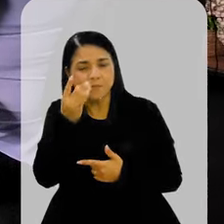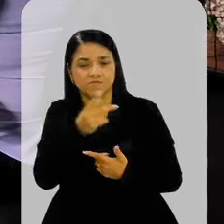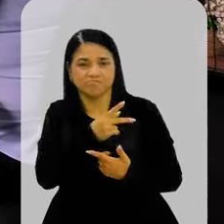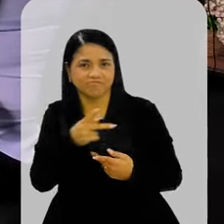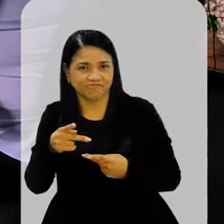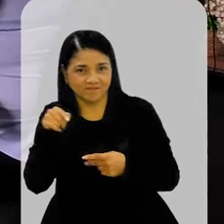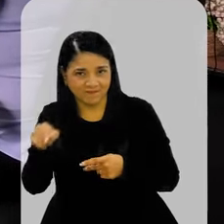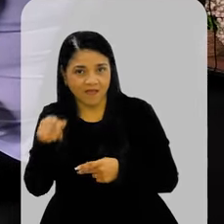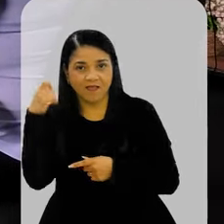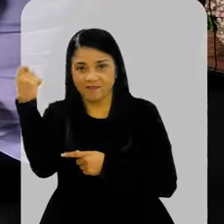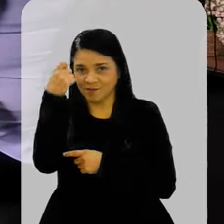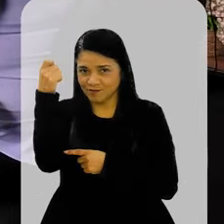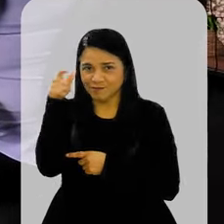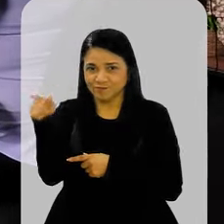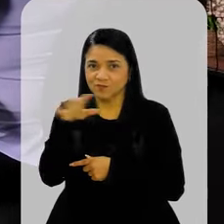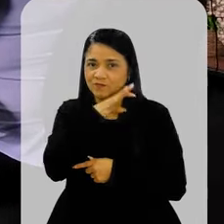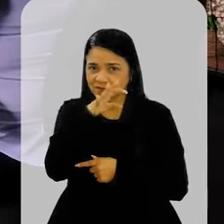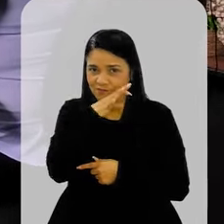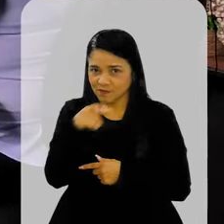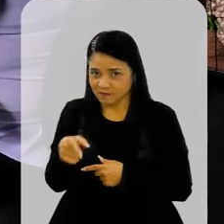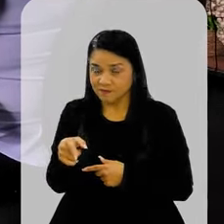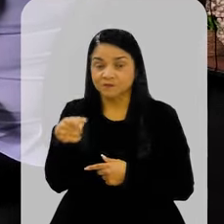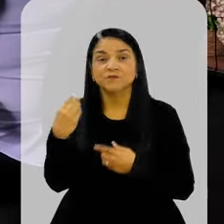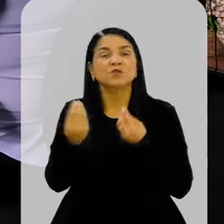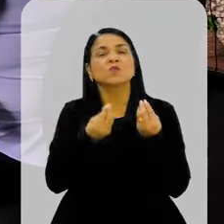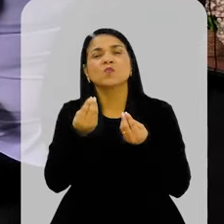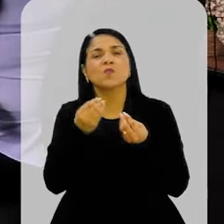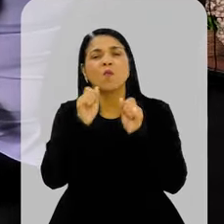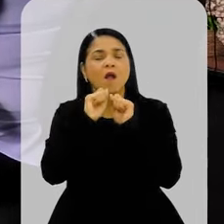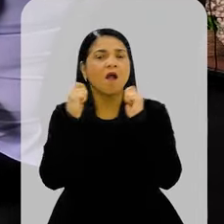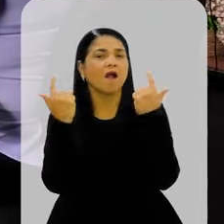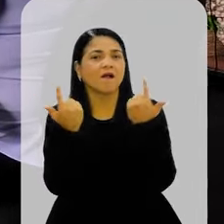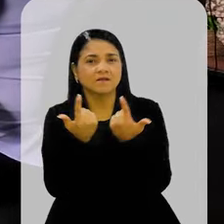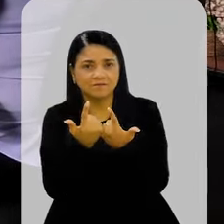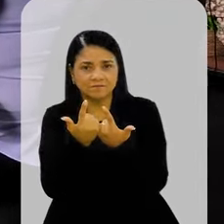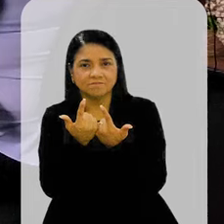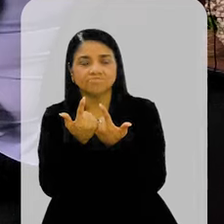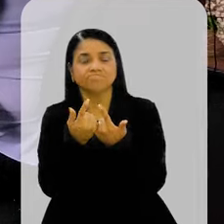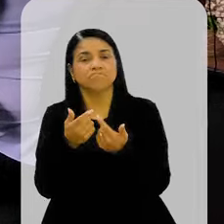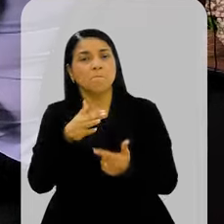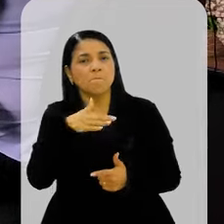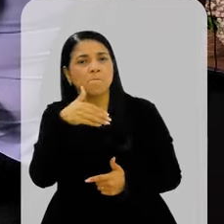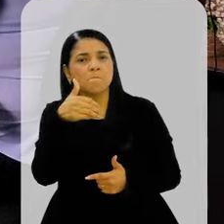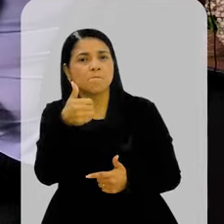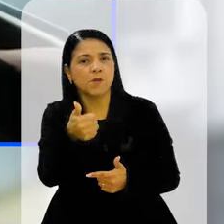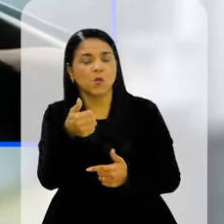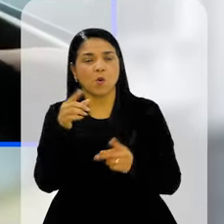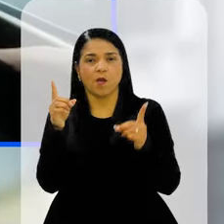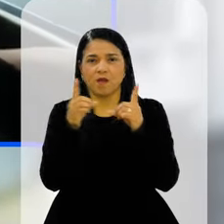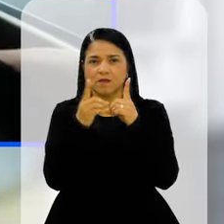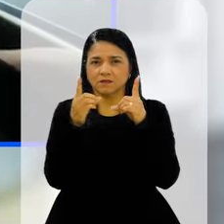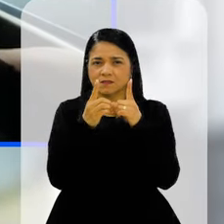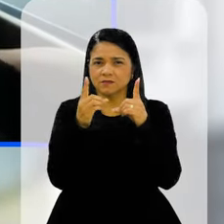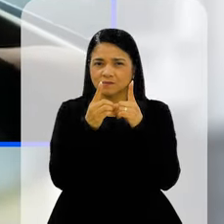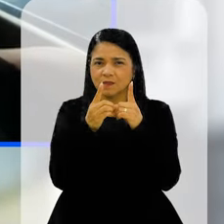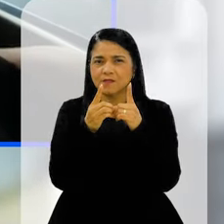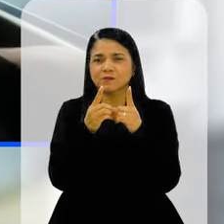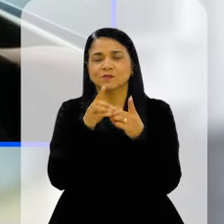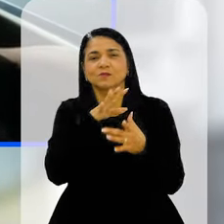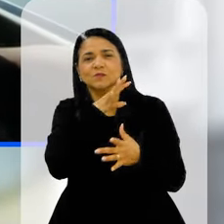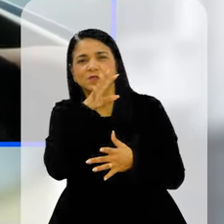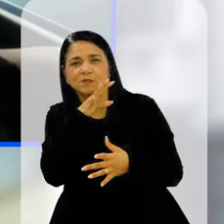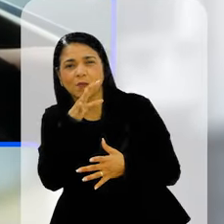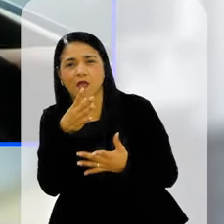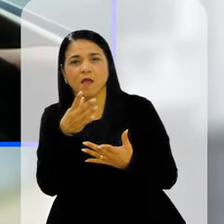mais que a senhora viu a situação tão delicada que estão esses animaizinhos lá no sul, de que forma a Alerj pode